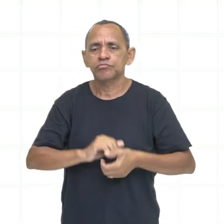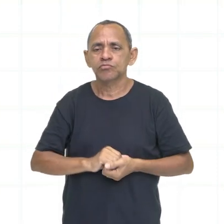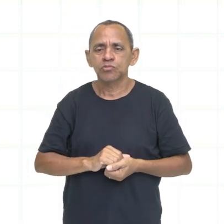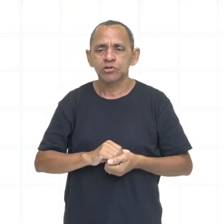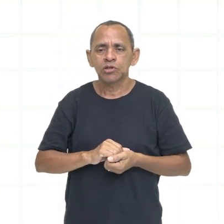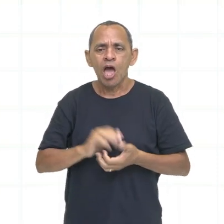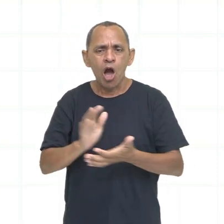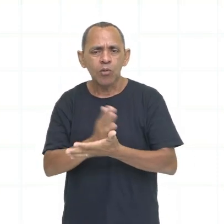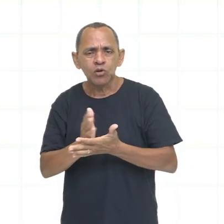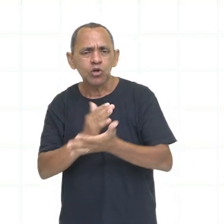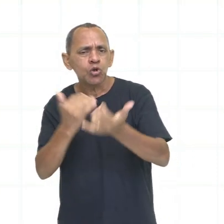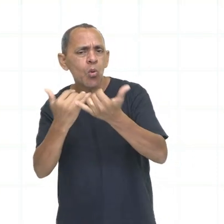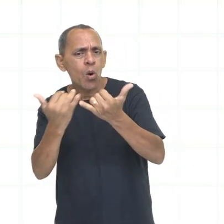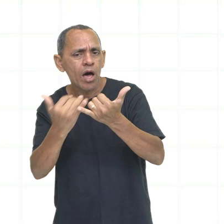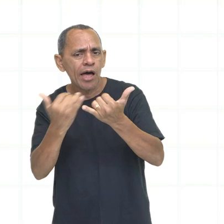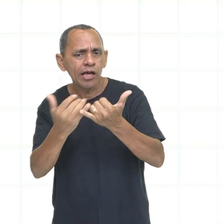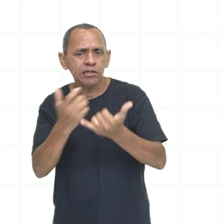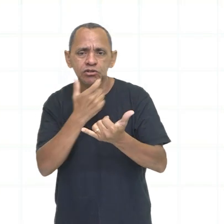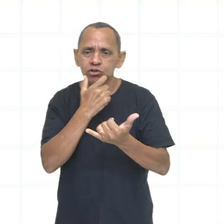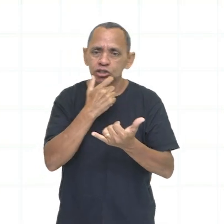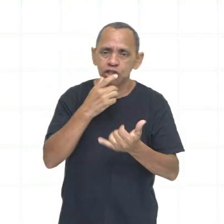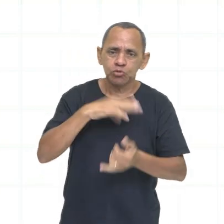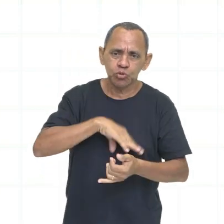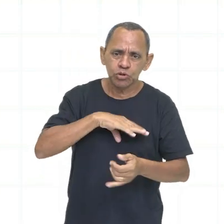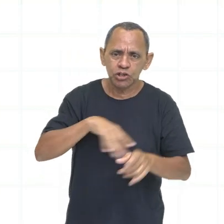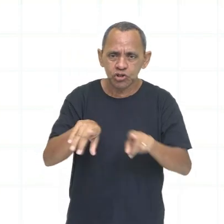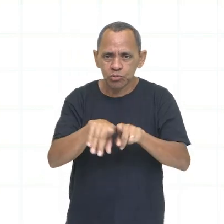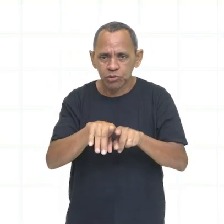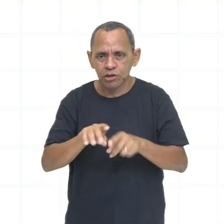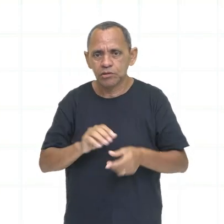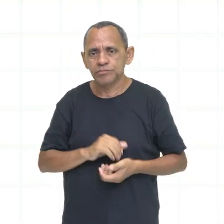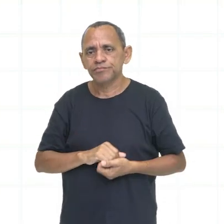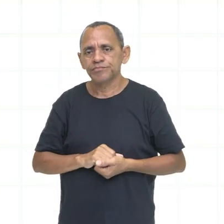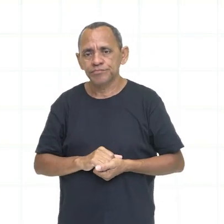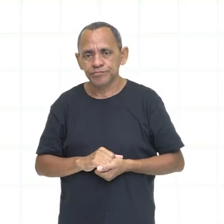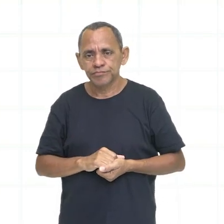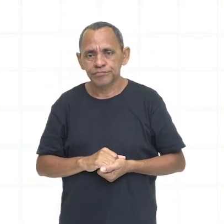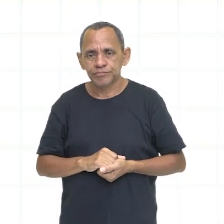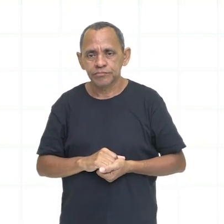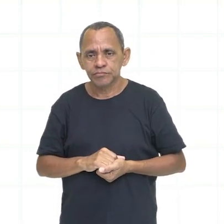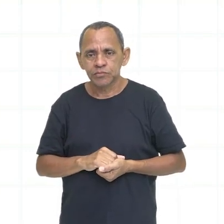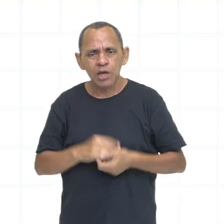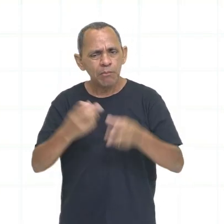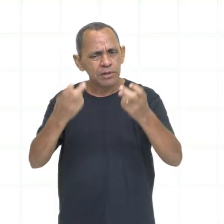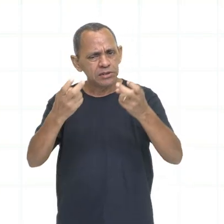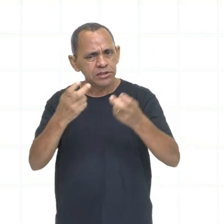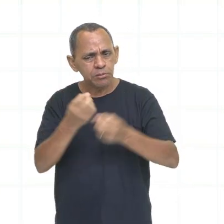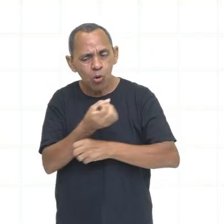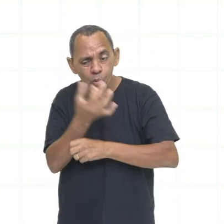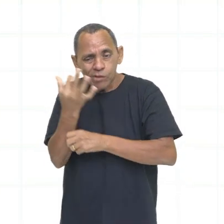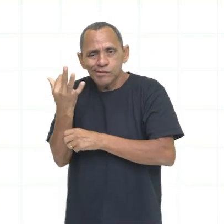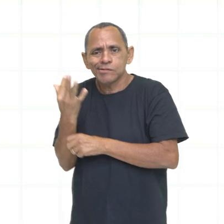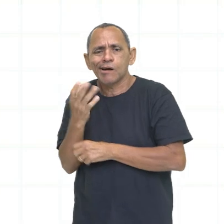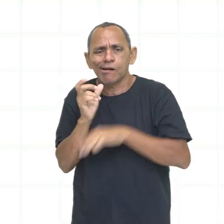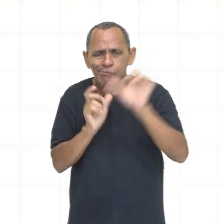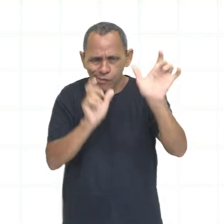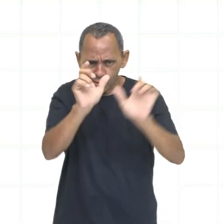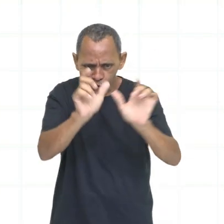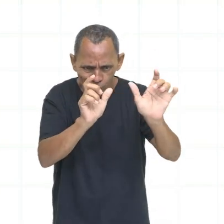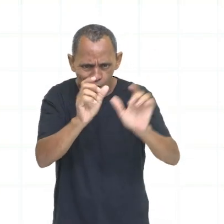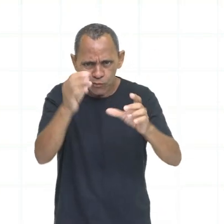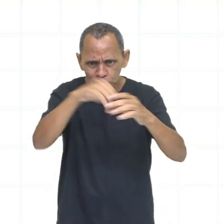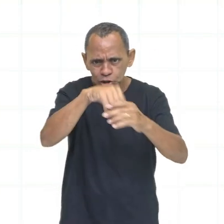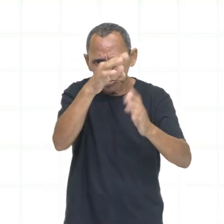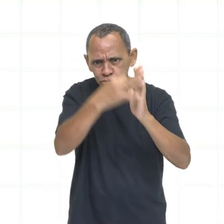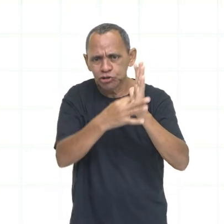parece, uma outra aqui, aspects. Repare na quantidade de palavras que nós temos, palavras